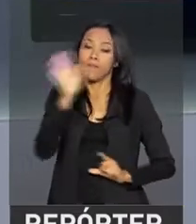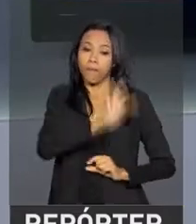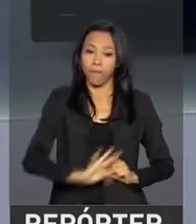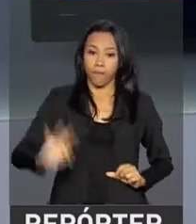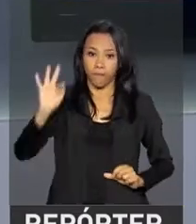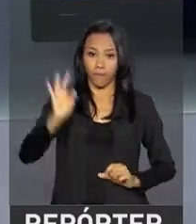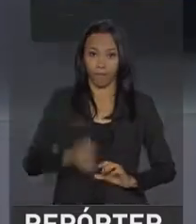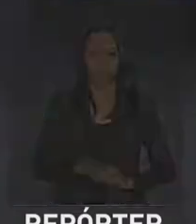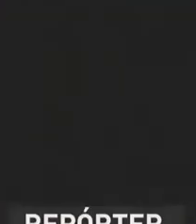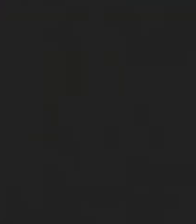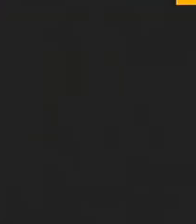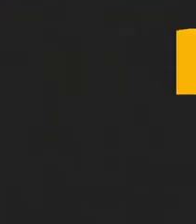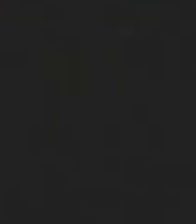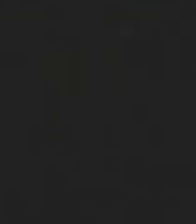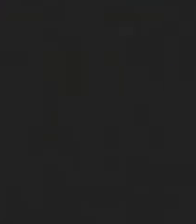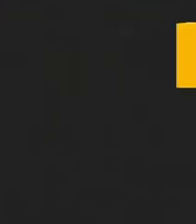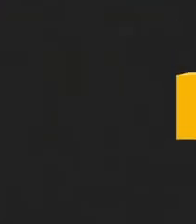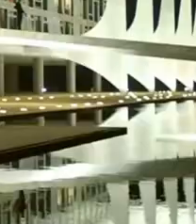federal